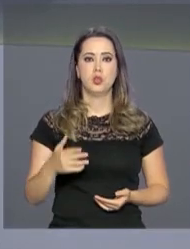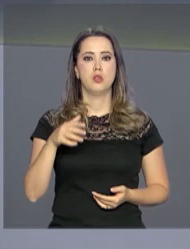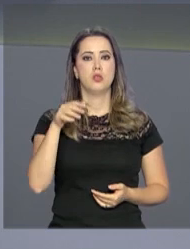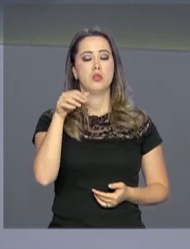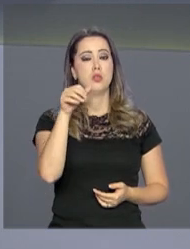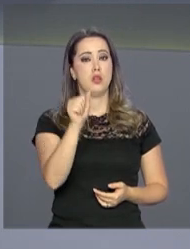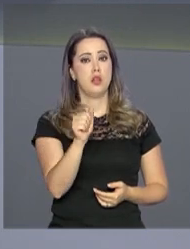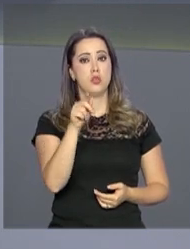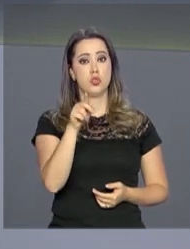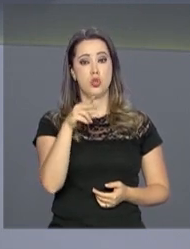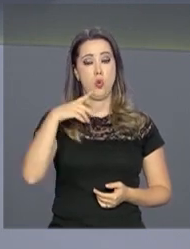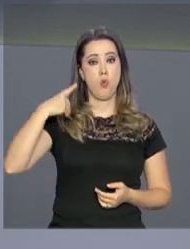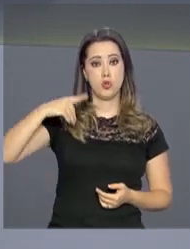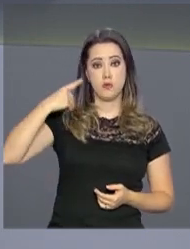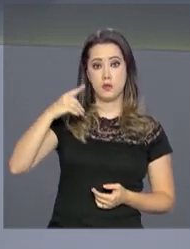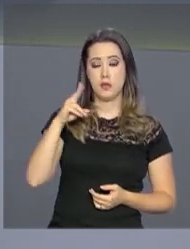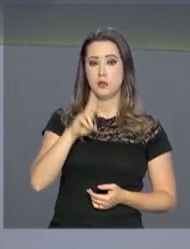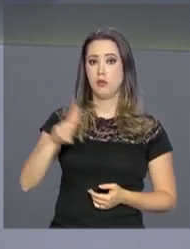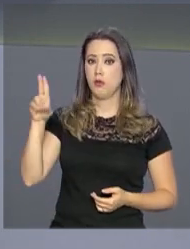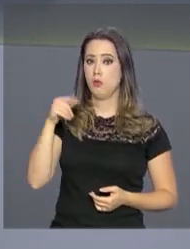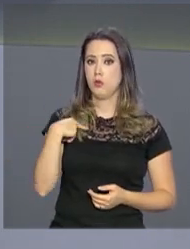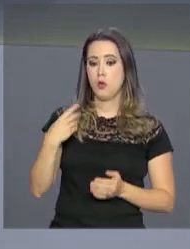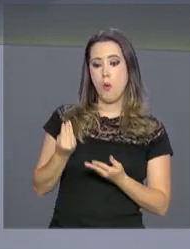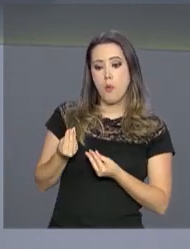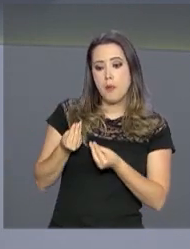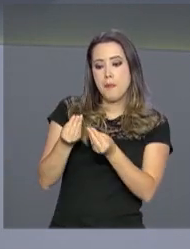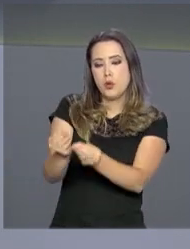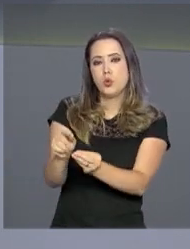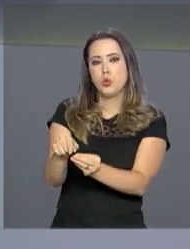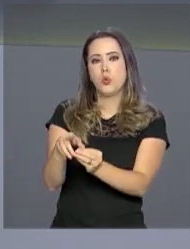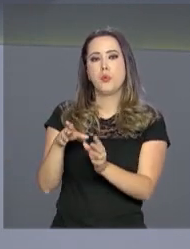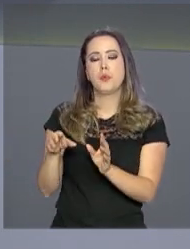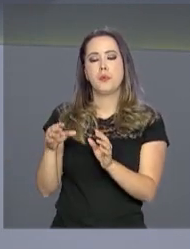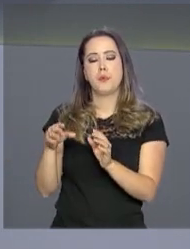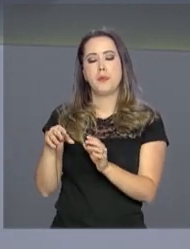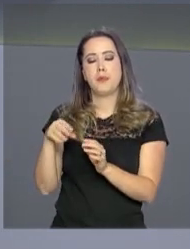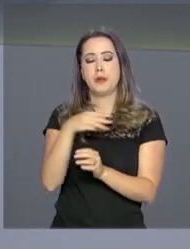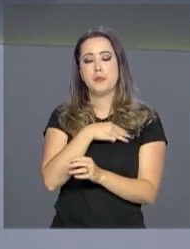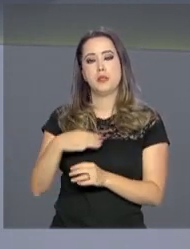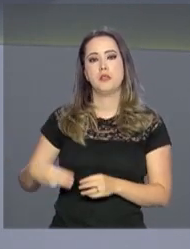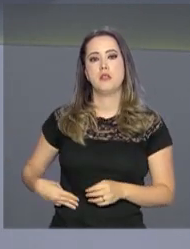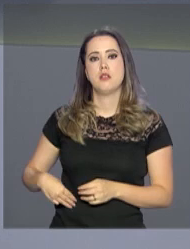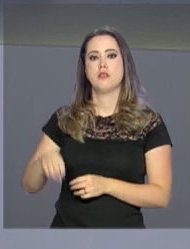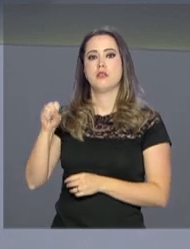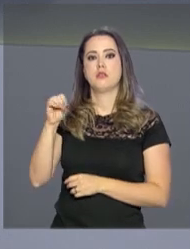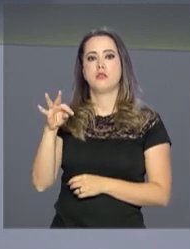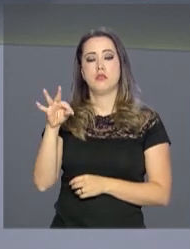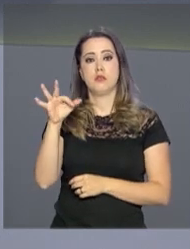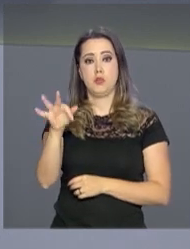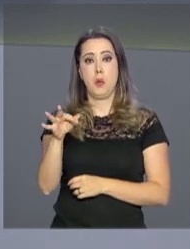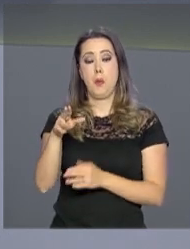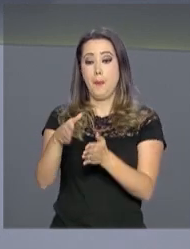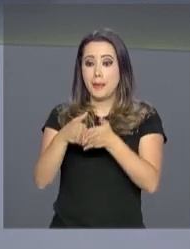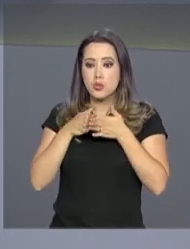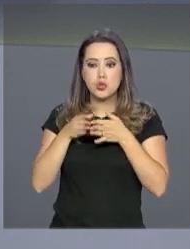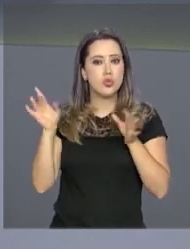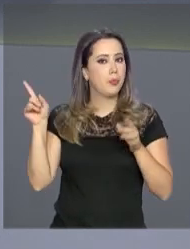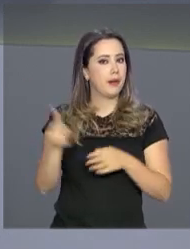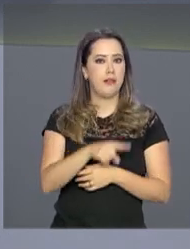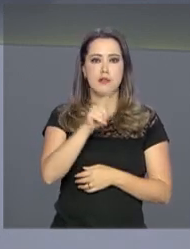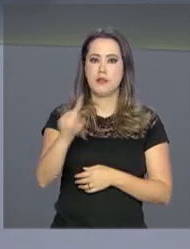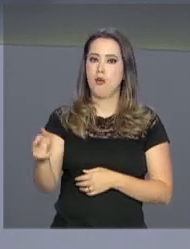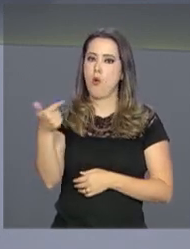grace mendonça encaminhou hoje a ministra do supremo tribunal federal rosa beber um pedido para que seja suspenso um